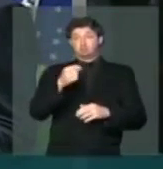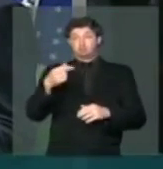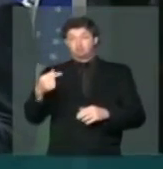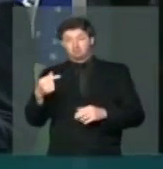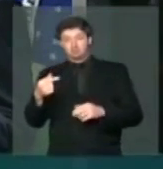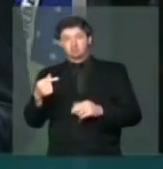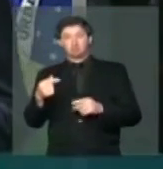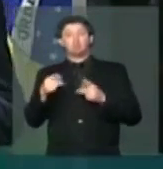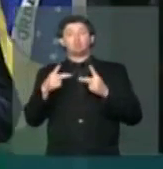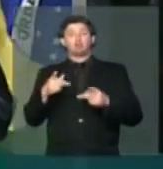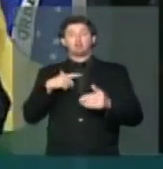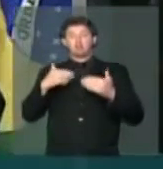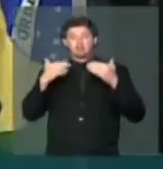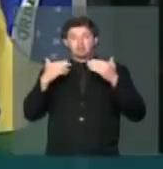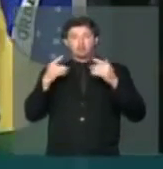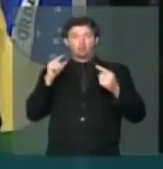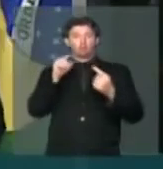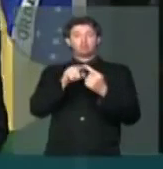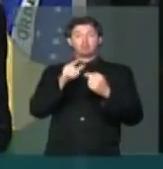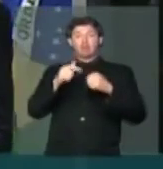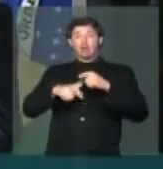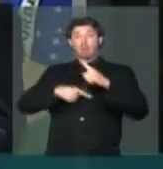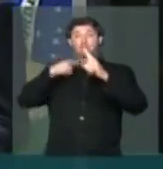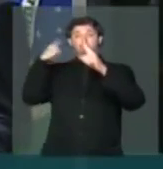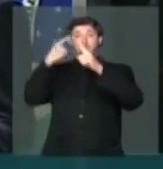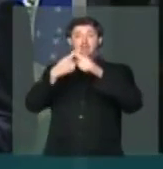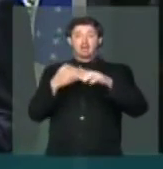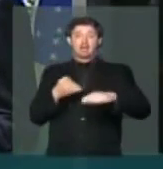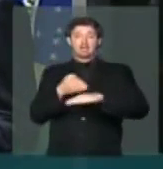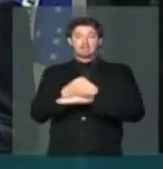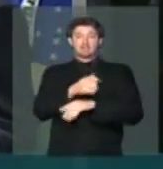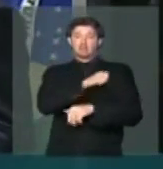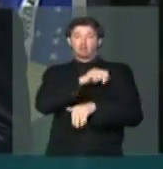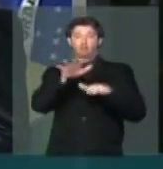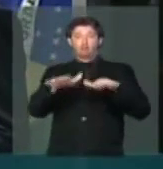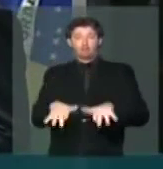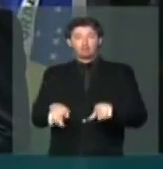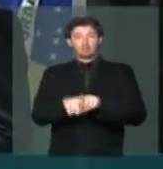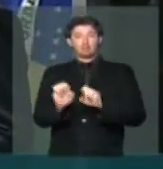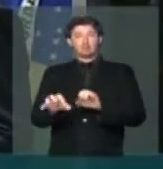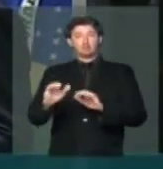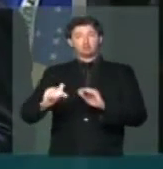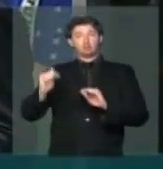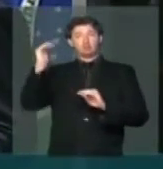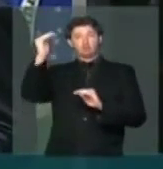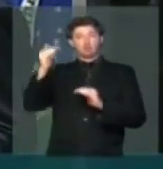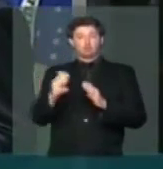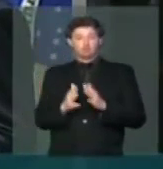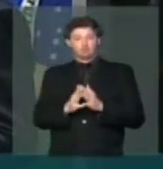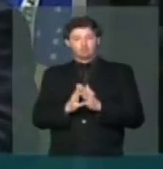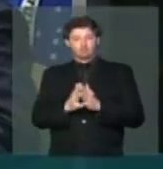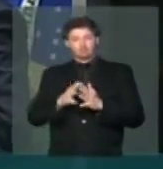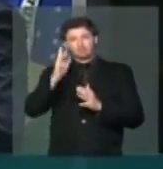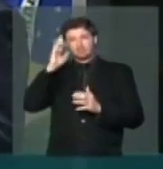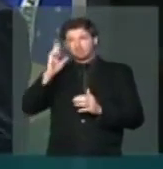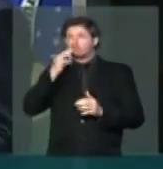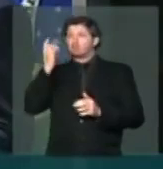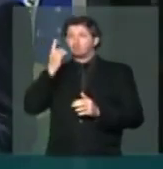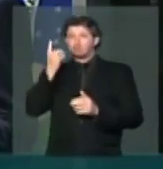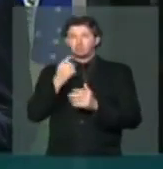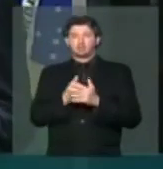programa tinha o objetivo de ampliar o acesso e a permanência de estudantes na educação superior. Senhor deputado,